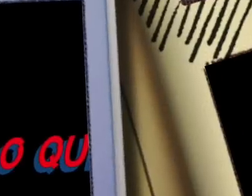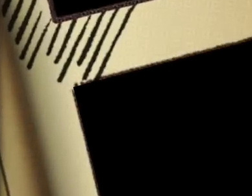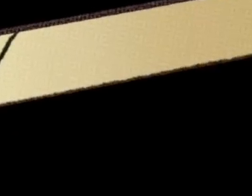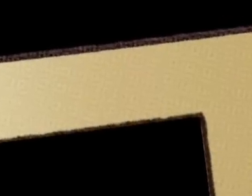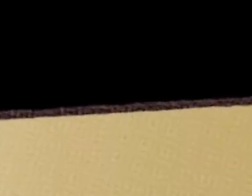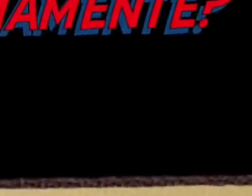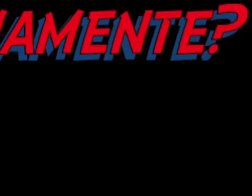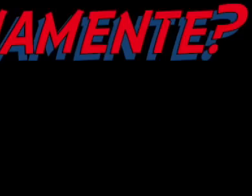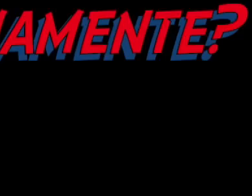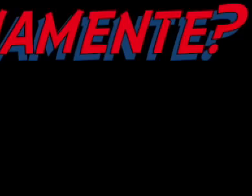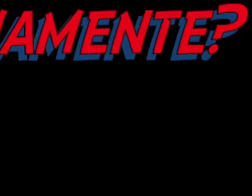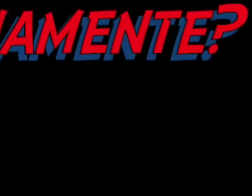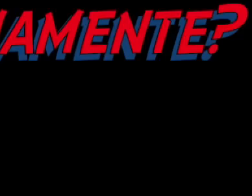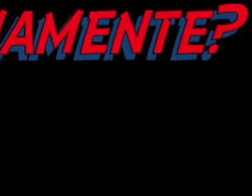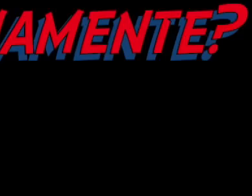política.